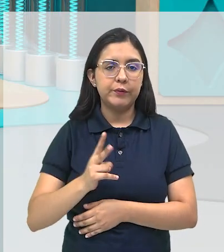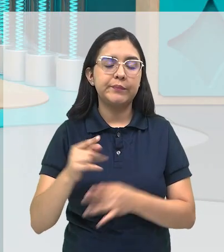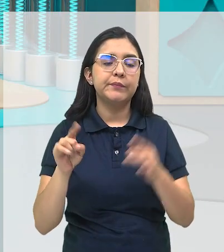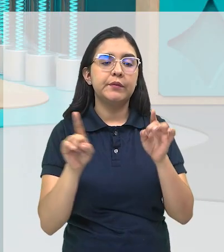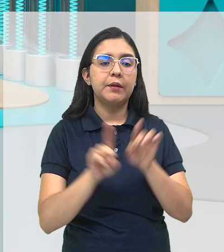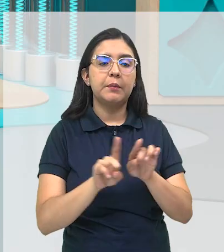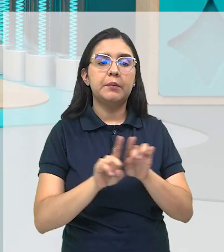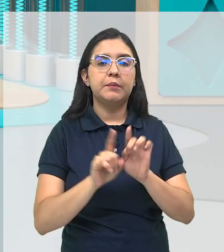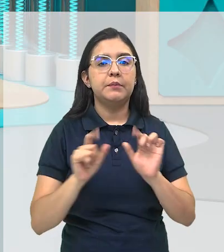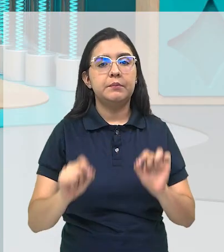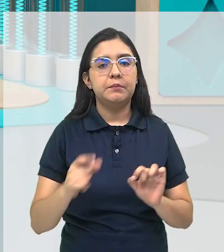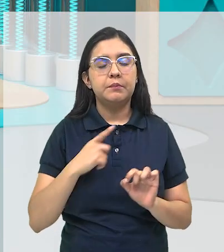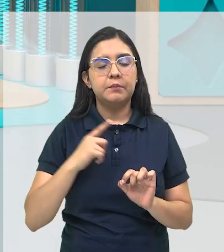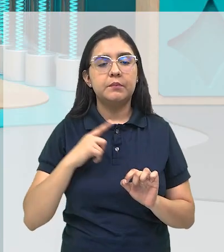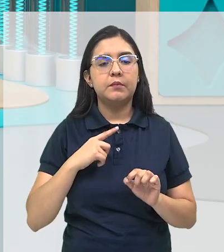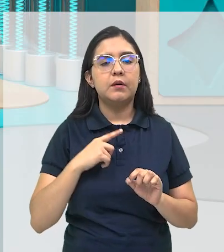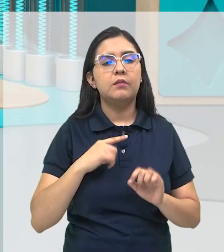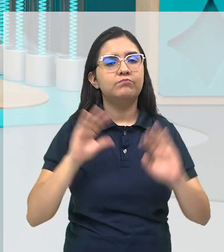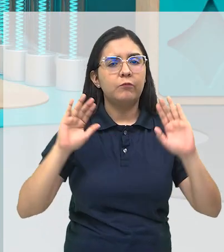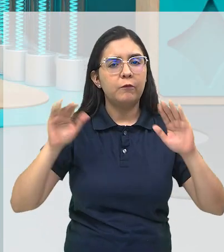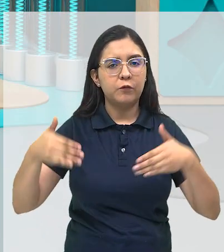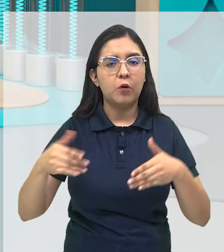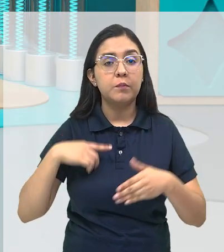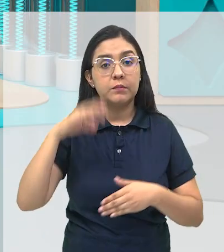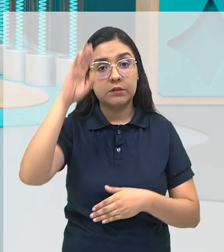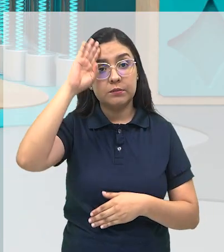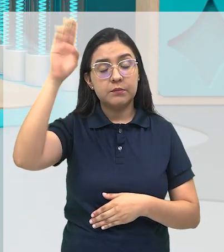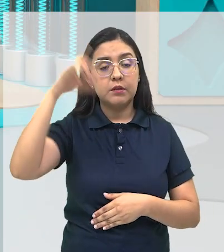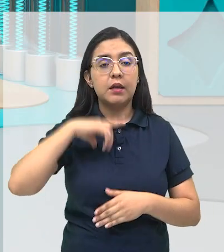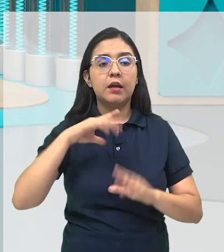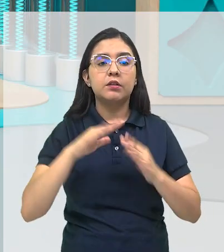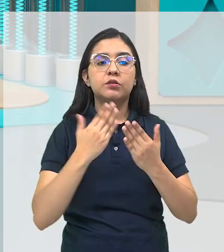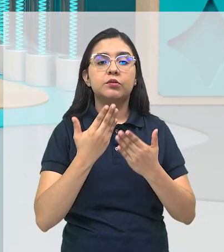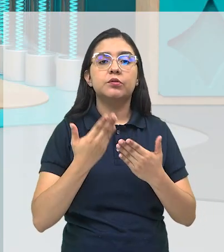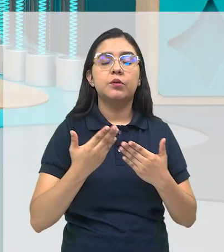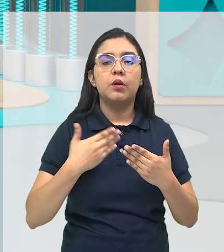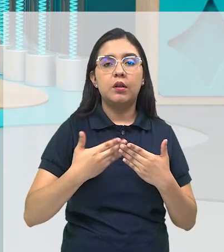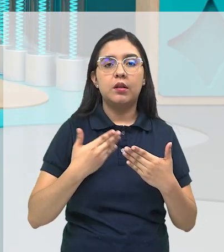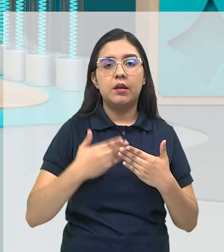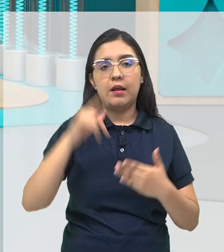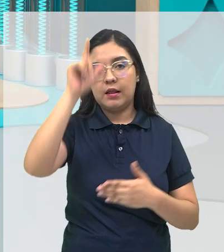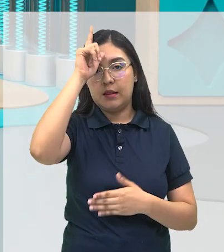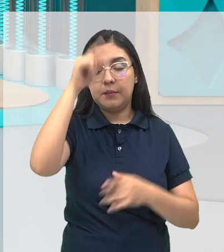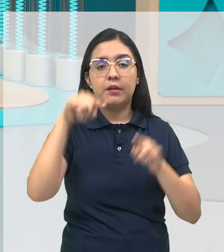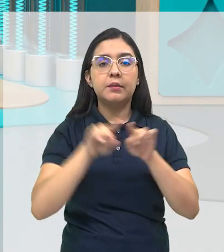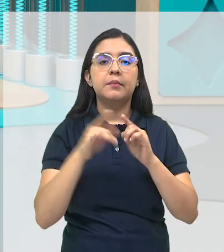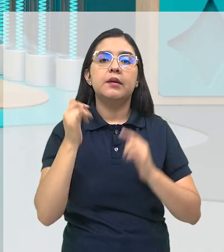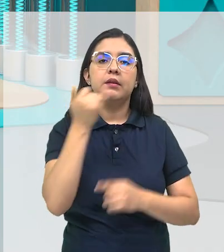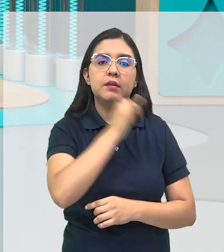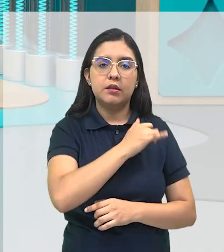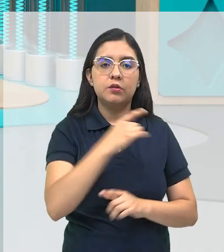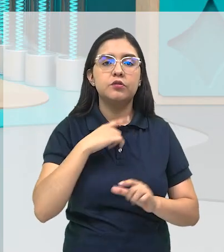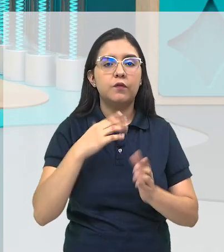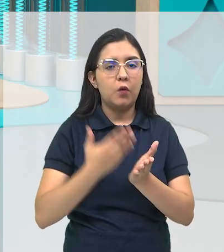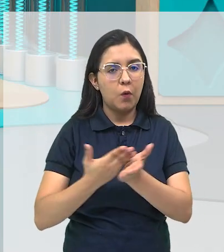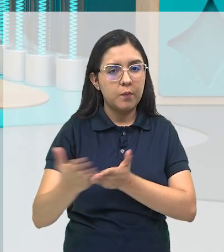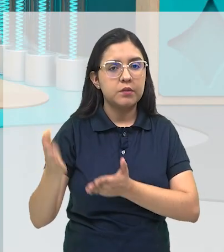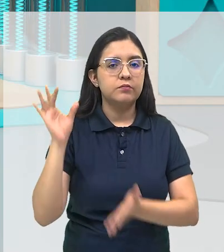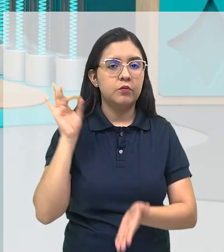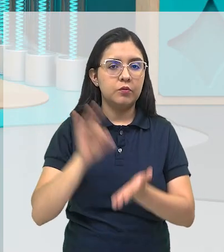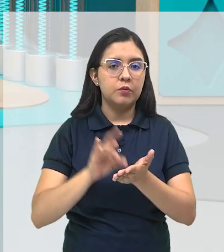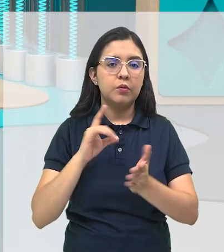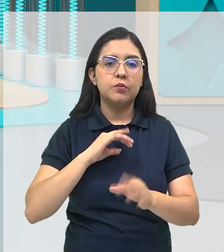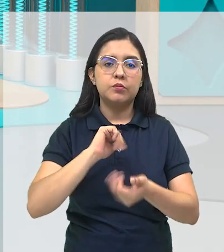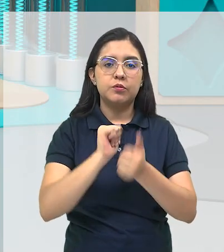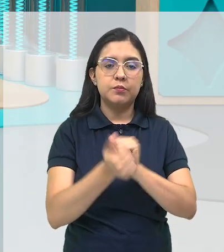tendo como, talvez, um ponto focal as escolas alemã e italianas, que foi onde a esgrima se consolidou como um